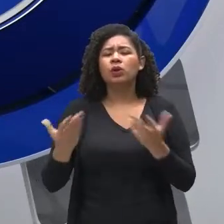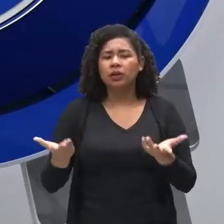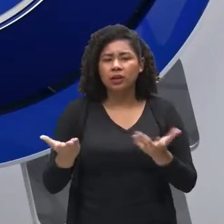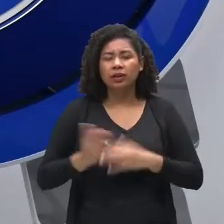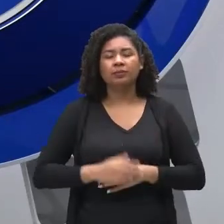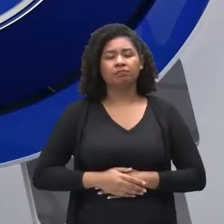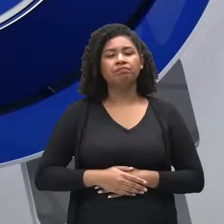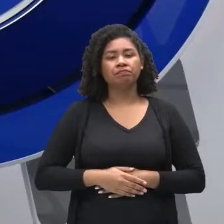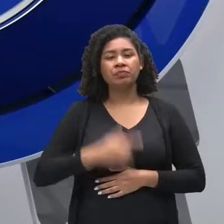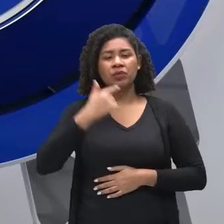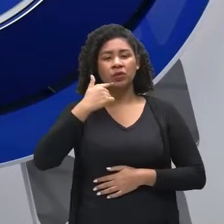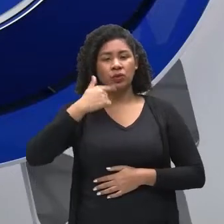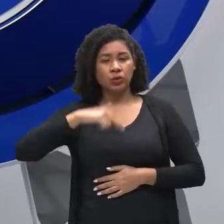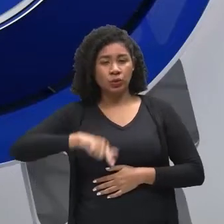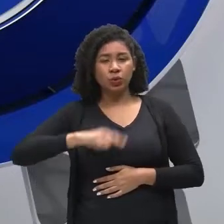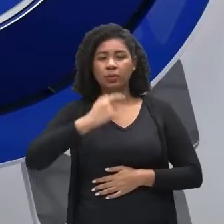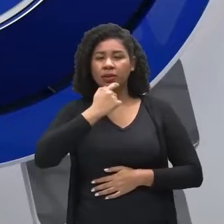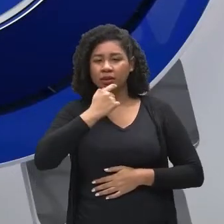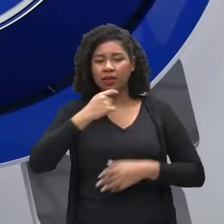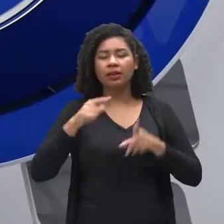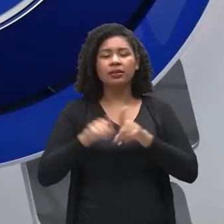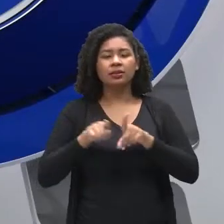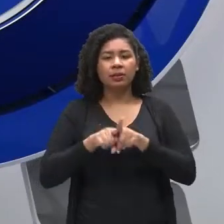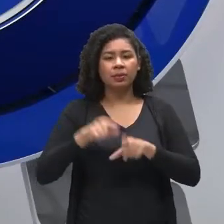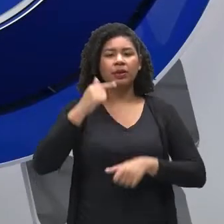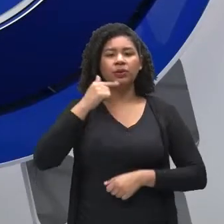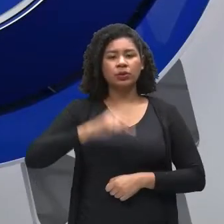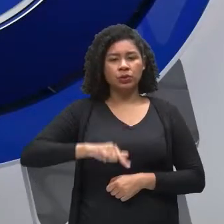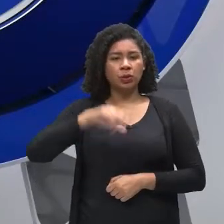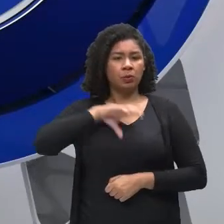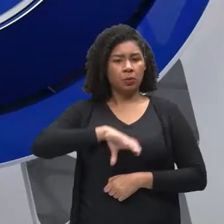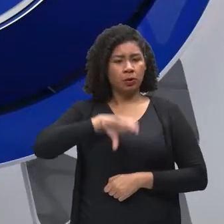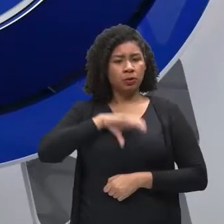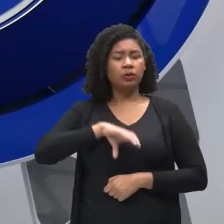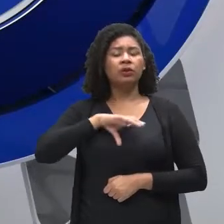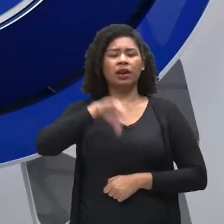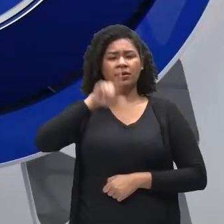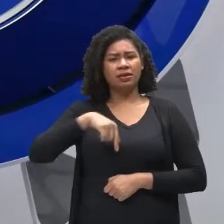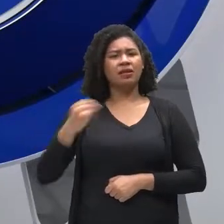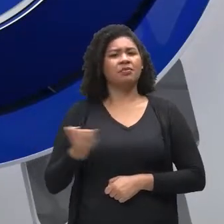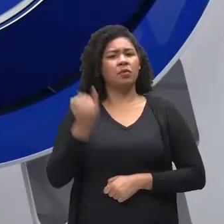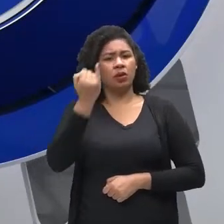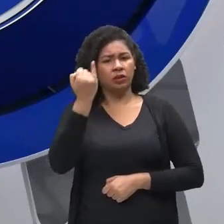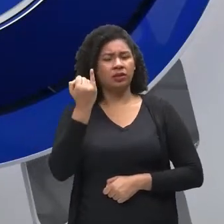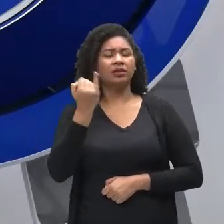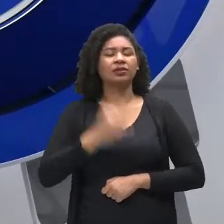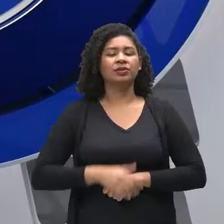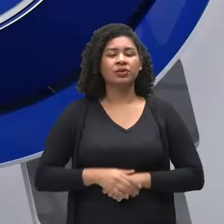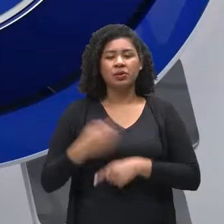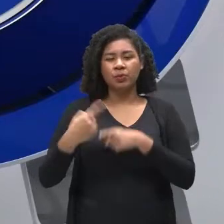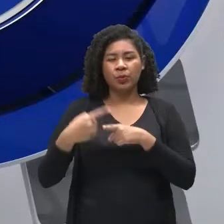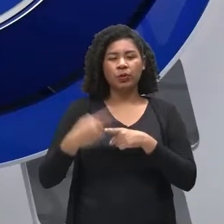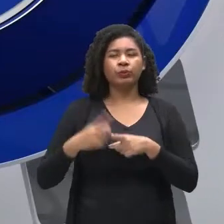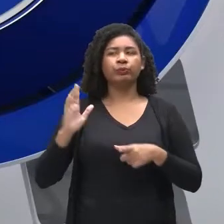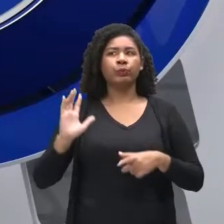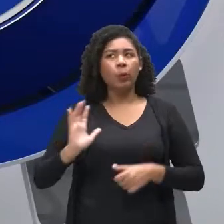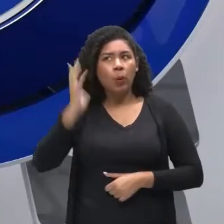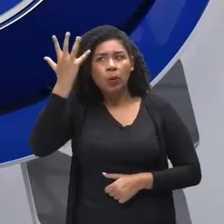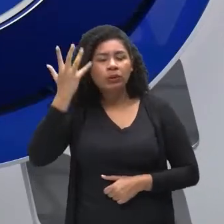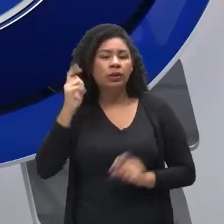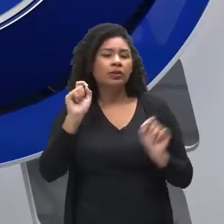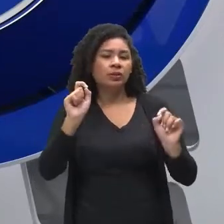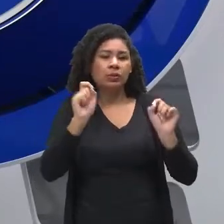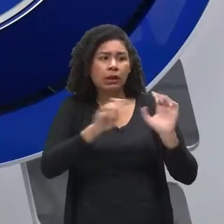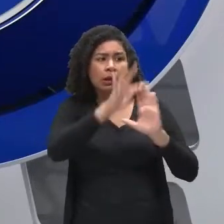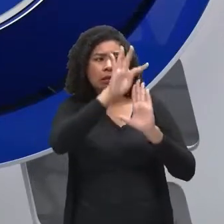inglesa, como também na nossa língua materna, né? Em língua portuguesa. Porque às vezes nós estamos diante de situação que nós temos